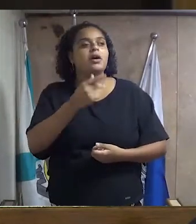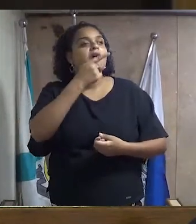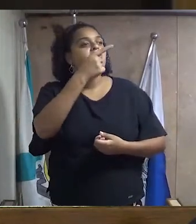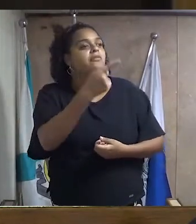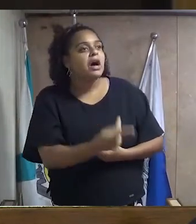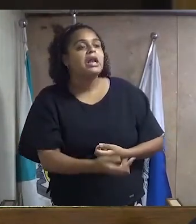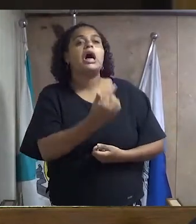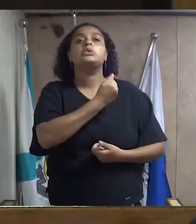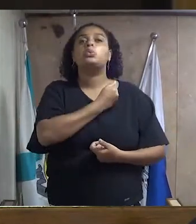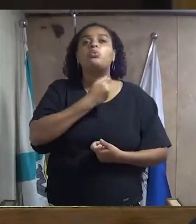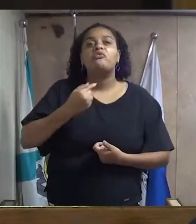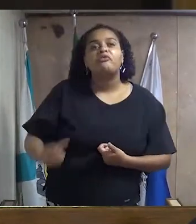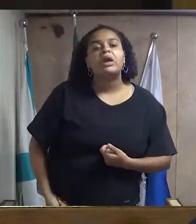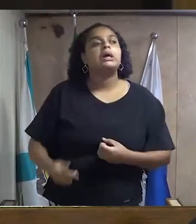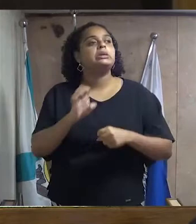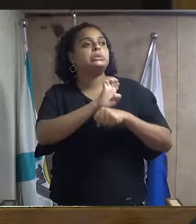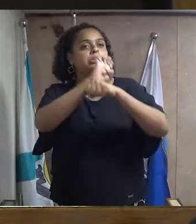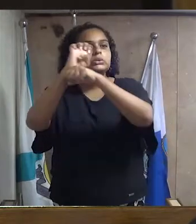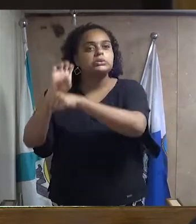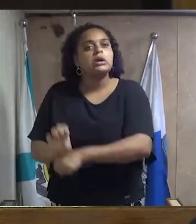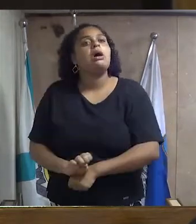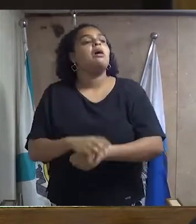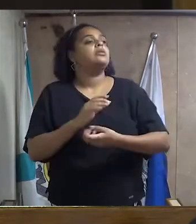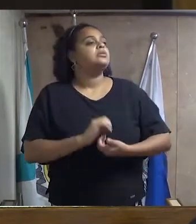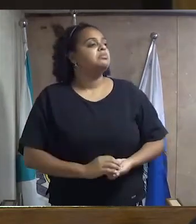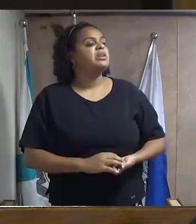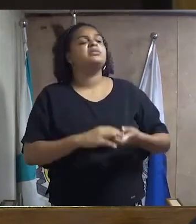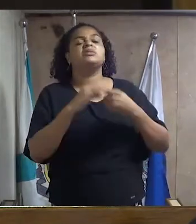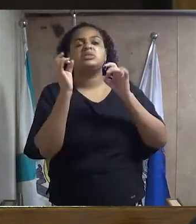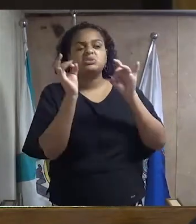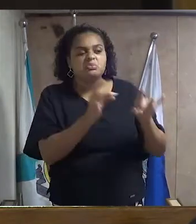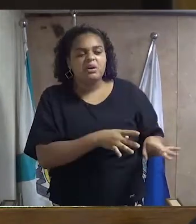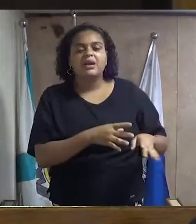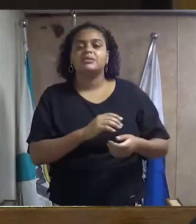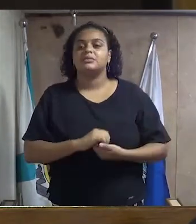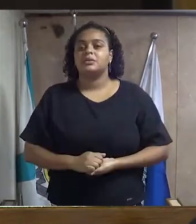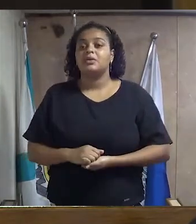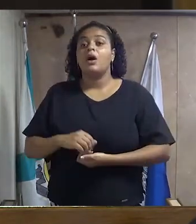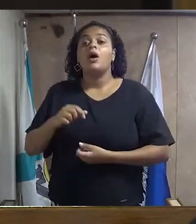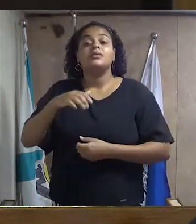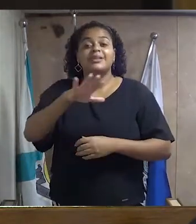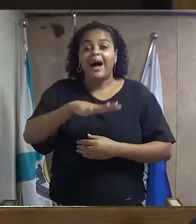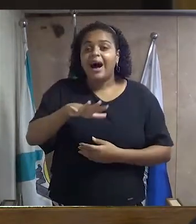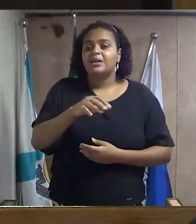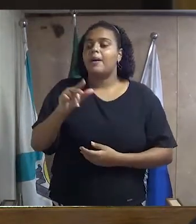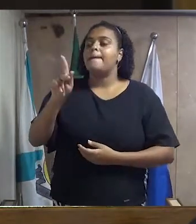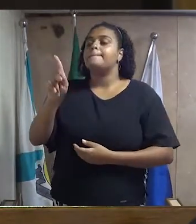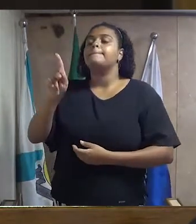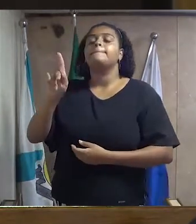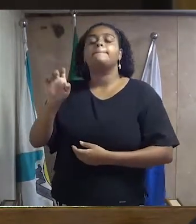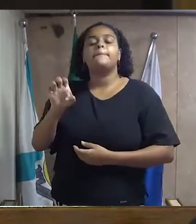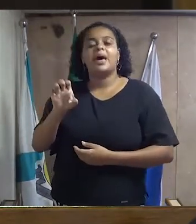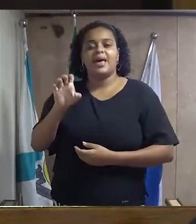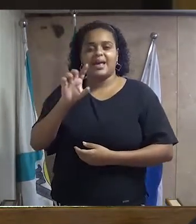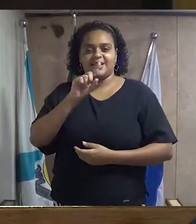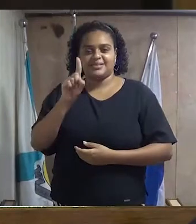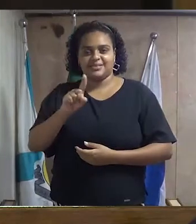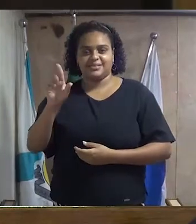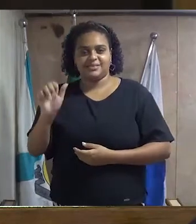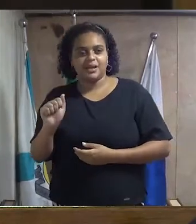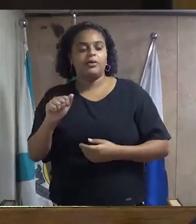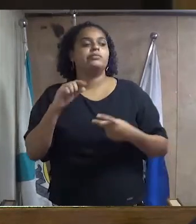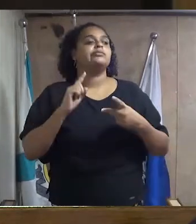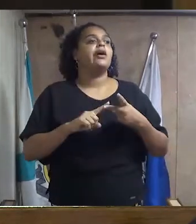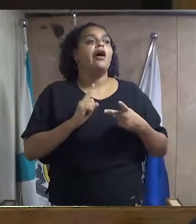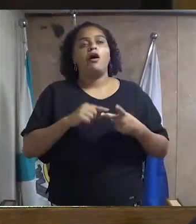do governo do Estado, do descaso do governo do Estado, na época Sérgio Cabral, Pezão, e nós falávamos aqui da